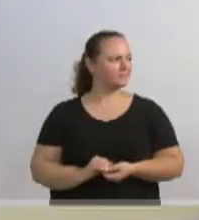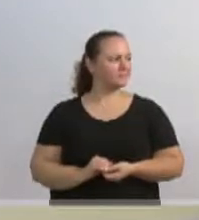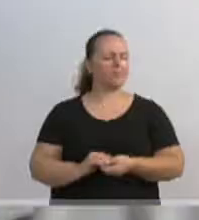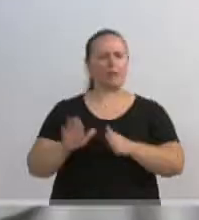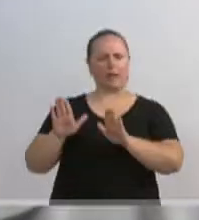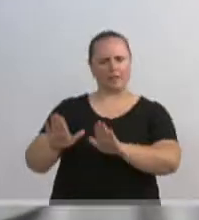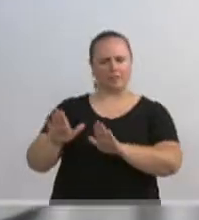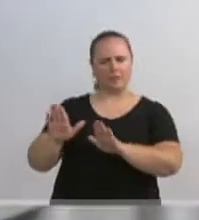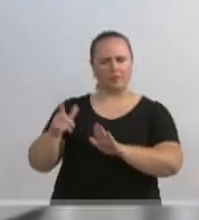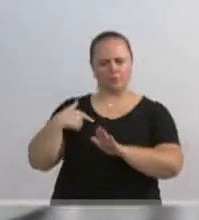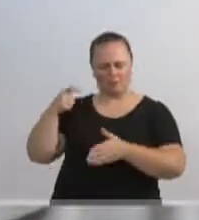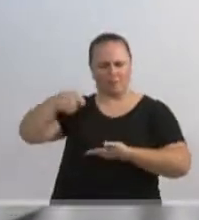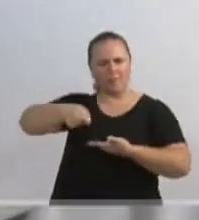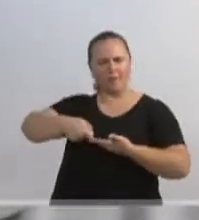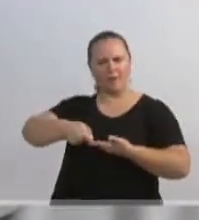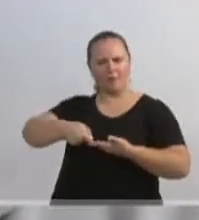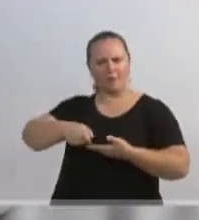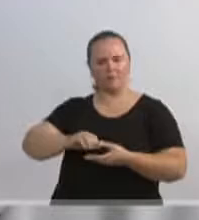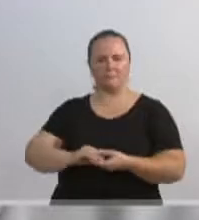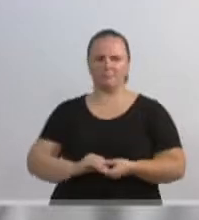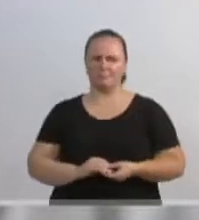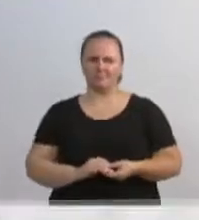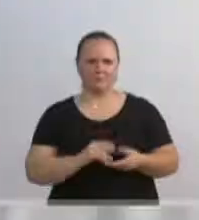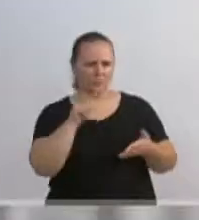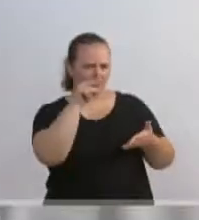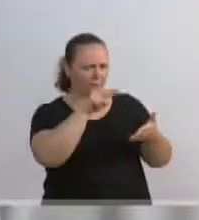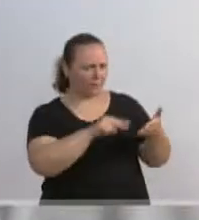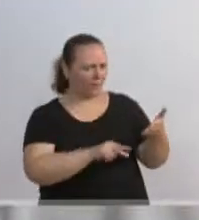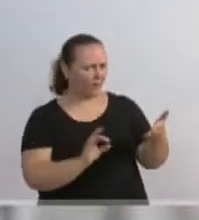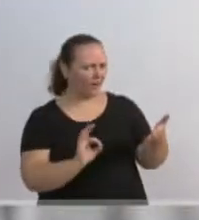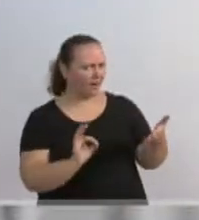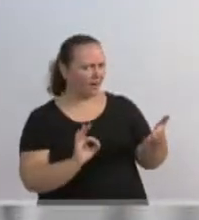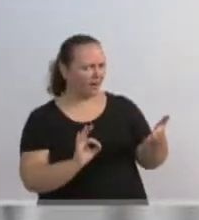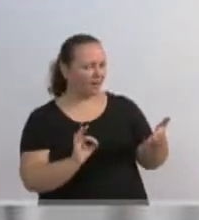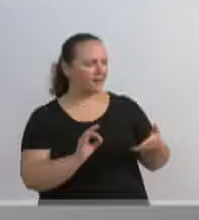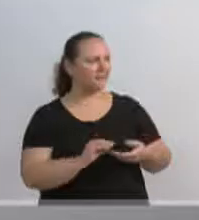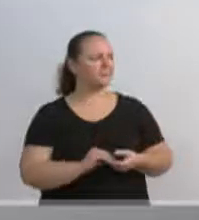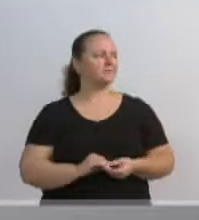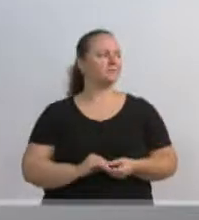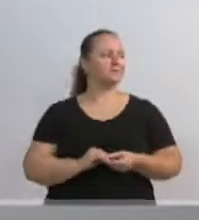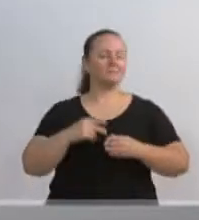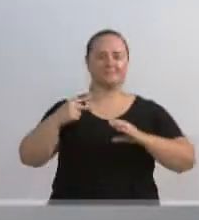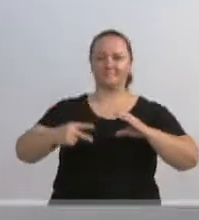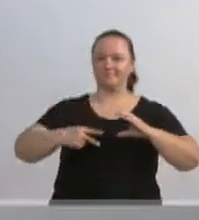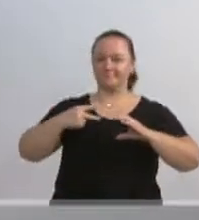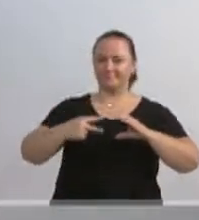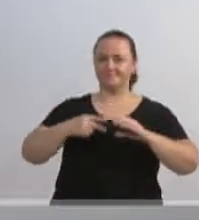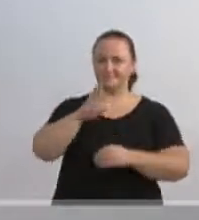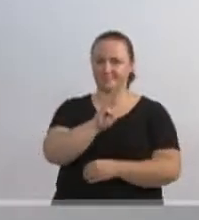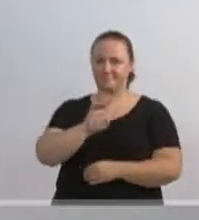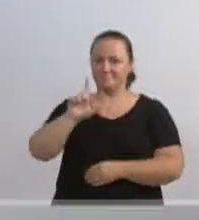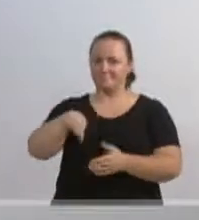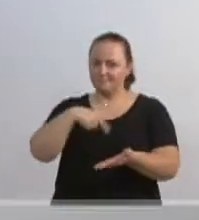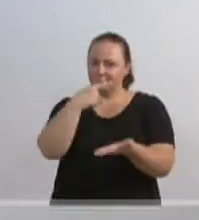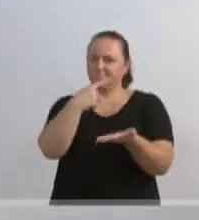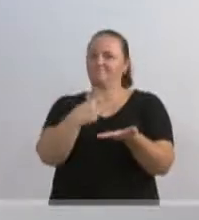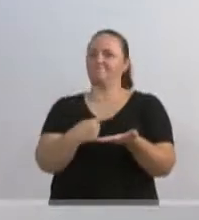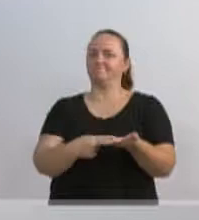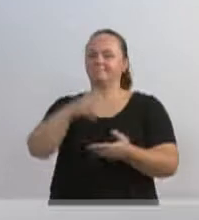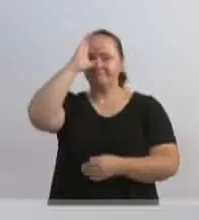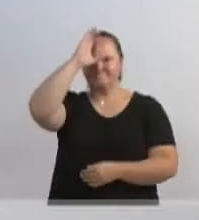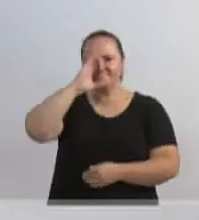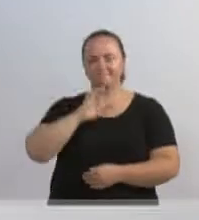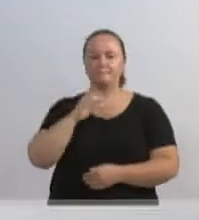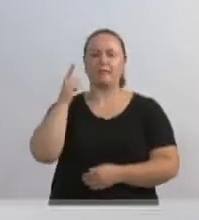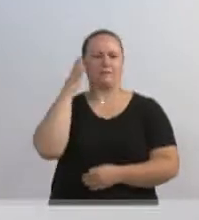da manhã que não vai dar uma conferida a câmara de vereadores de blumenau tem compromisso com a cidadania e